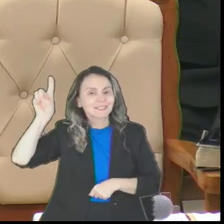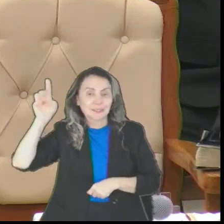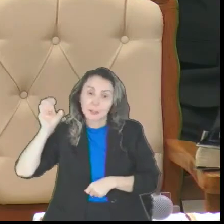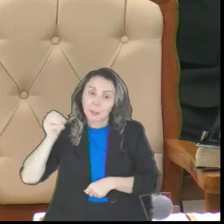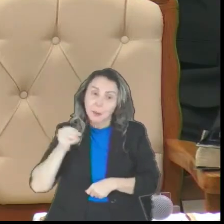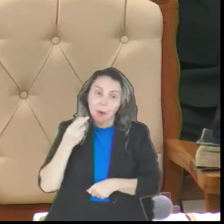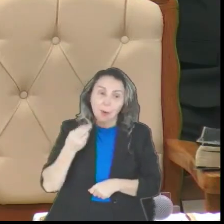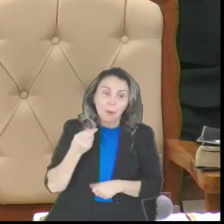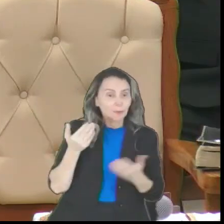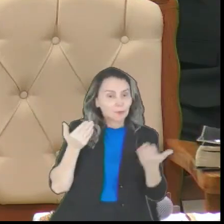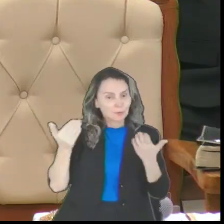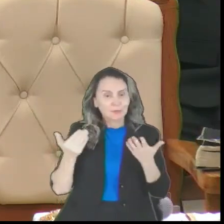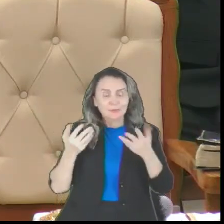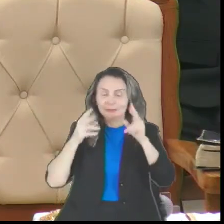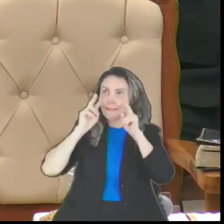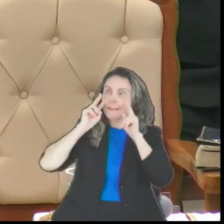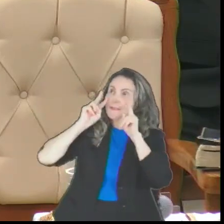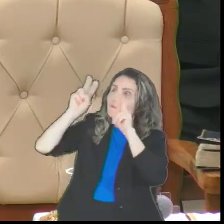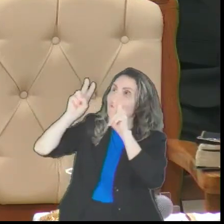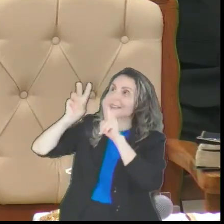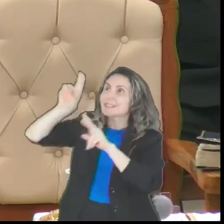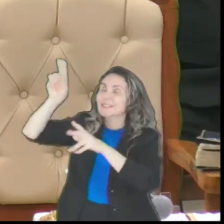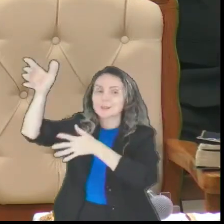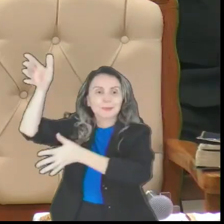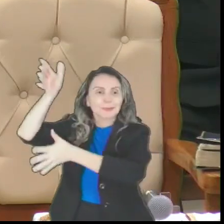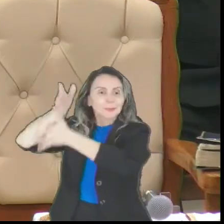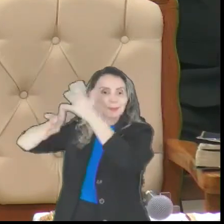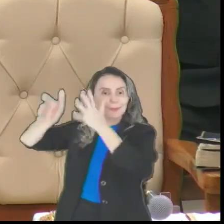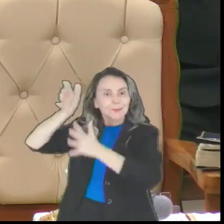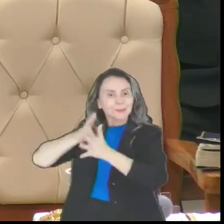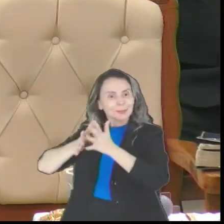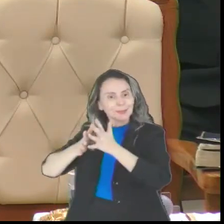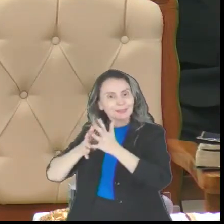É ouvir a vontade de Deus como ela é.